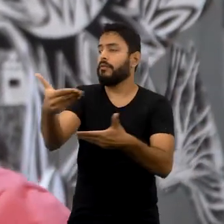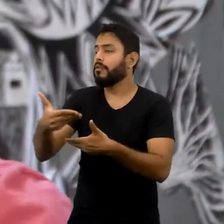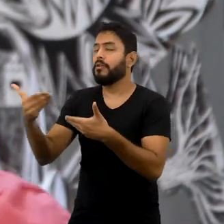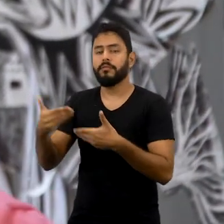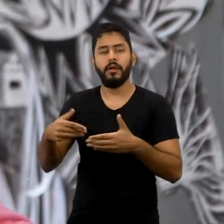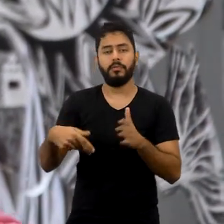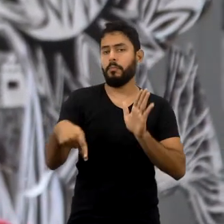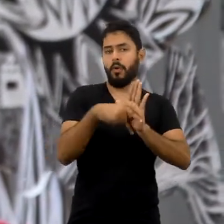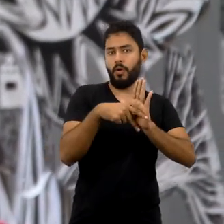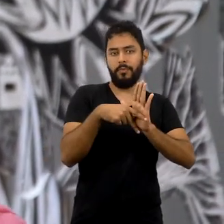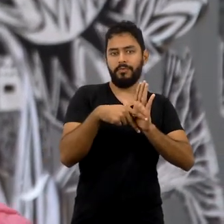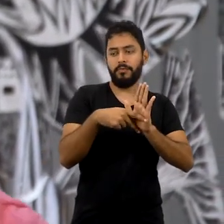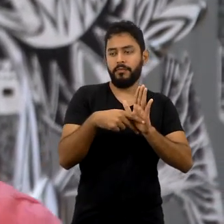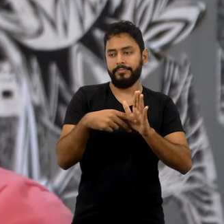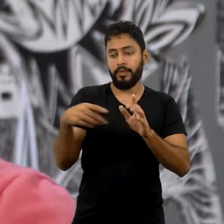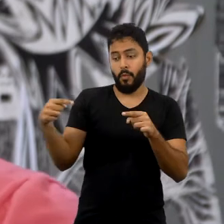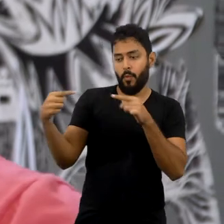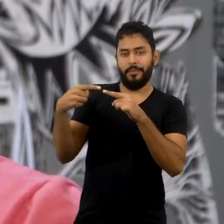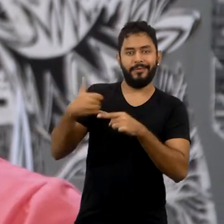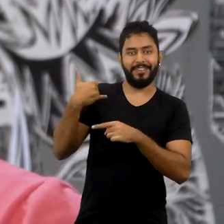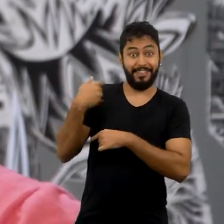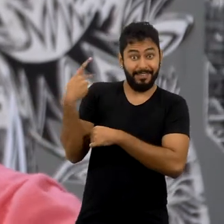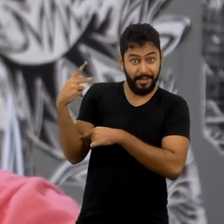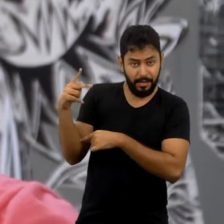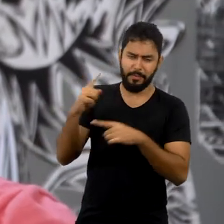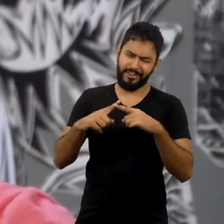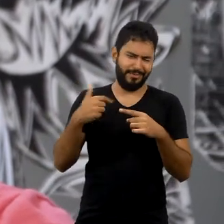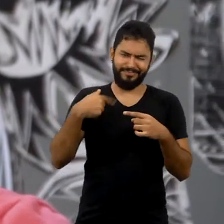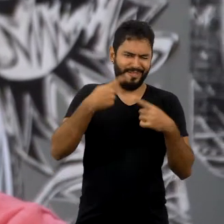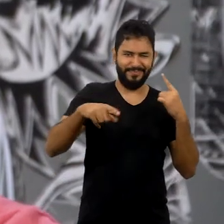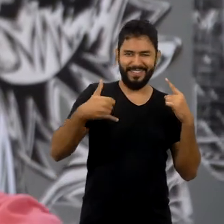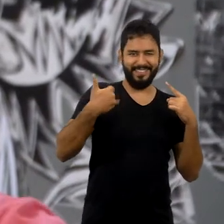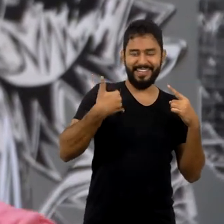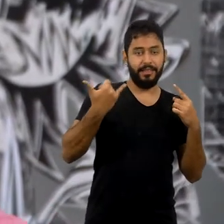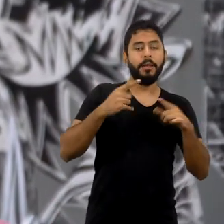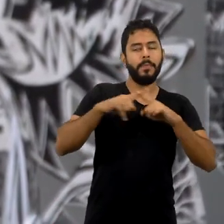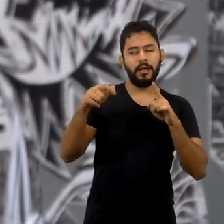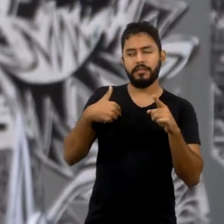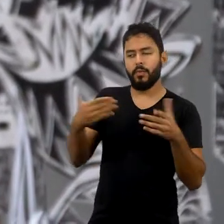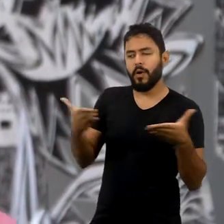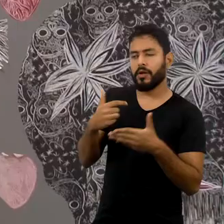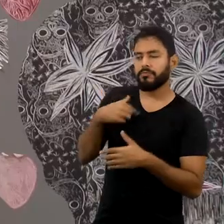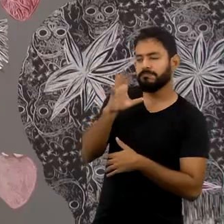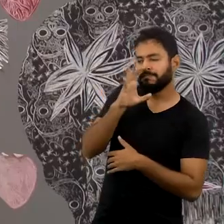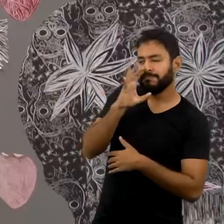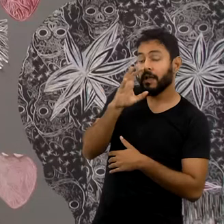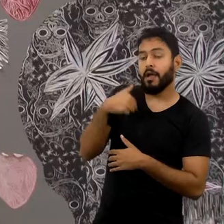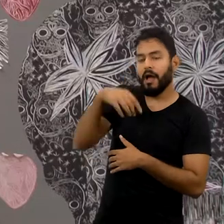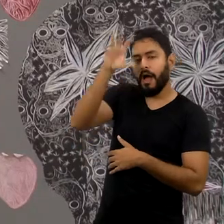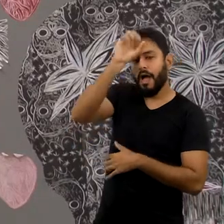da geração deles, é interessante, porque eu que não sou da geração, mas sou contemporânea a eles, termino